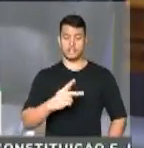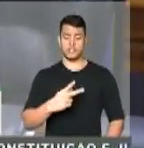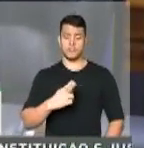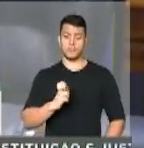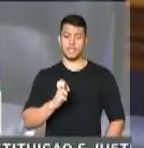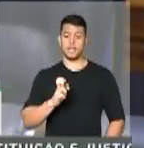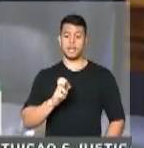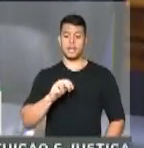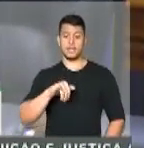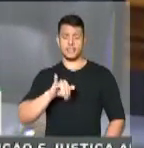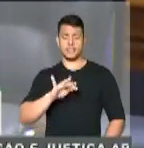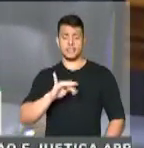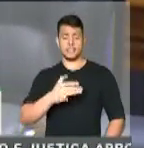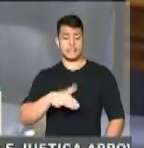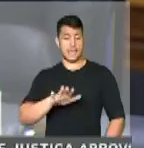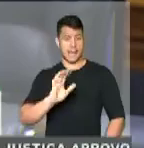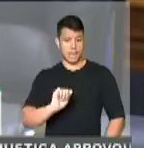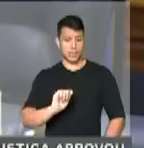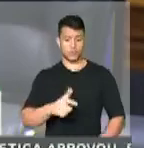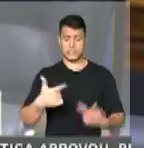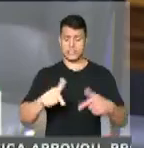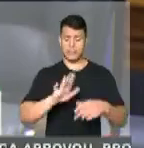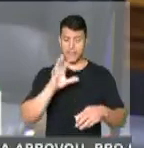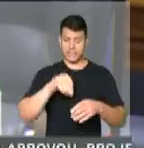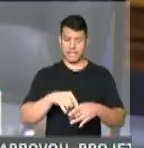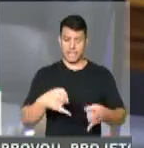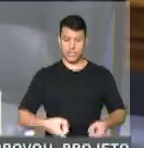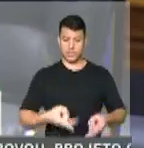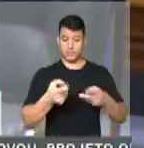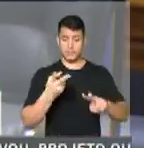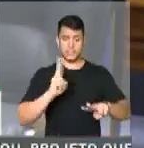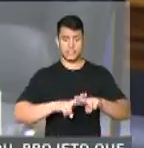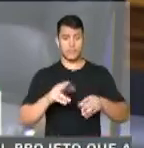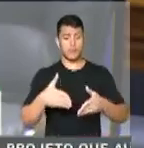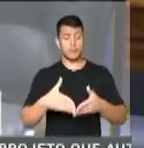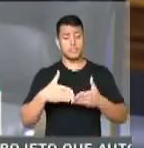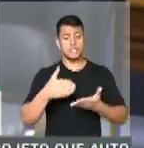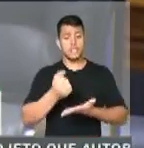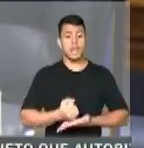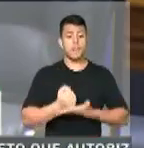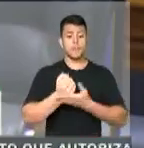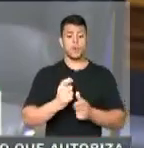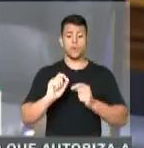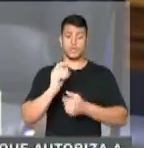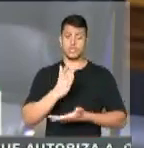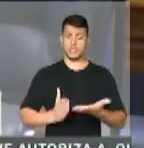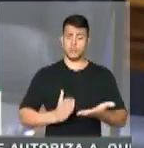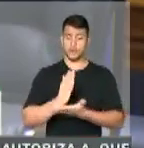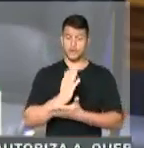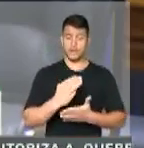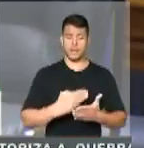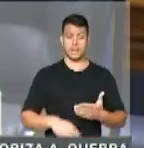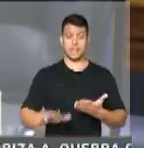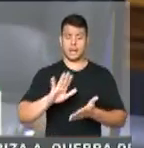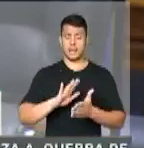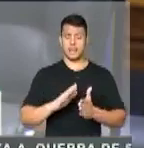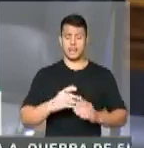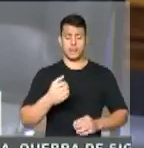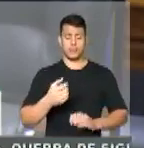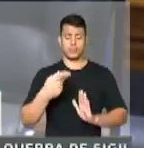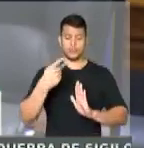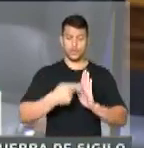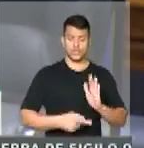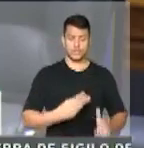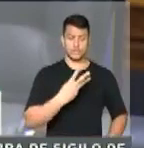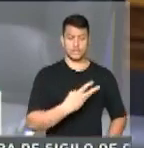todo o Brasil para pedir apoio de todos dessa casa para aprovação da proposta de emenda constitucional de número 372 de